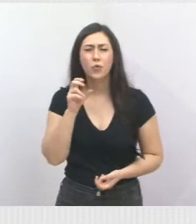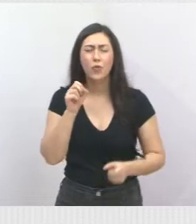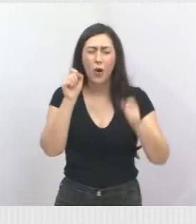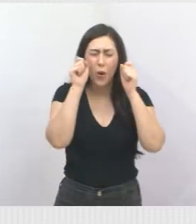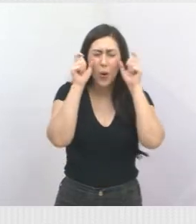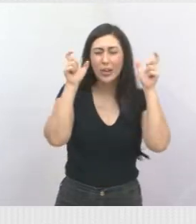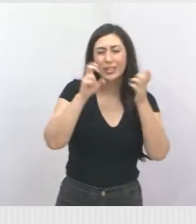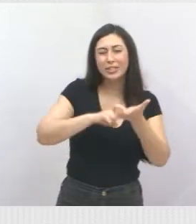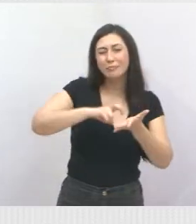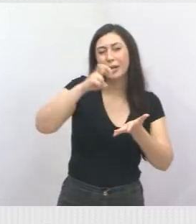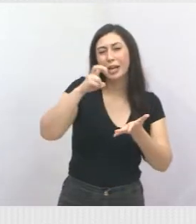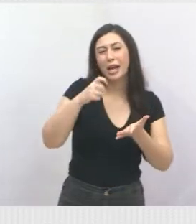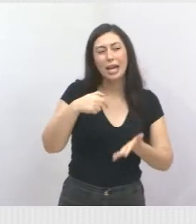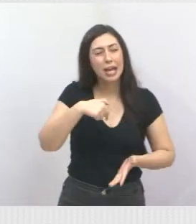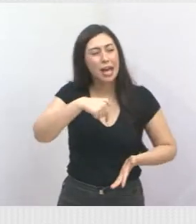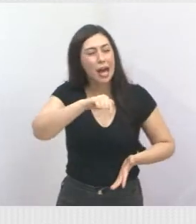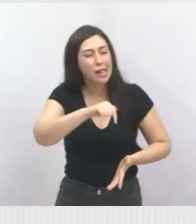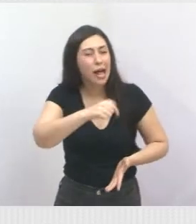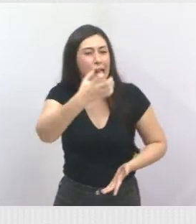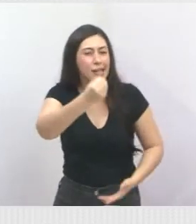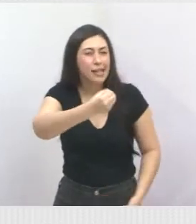poder tirar o leite da vaca,